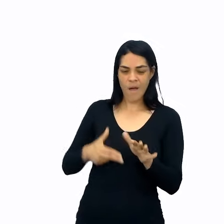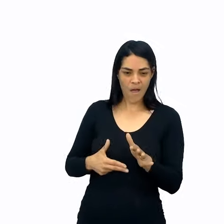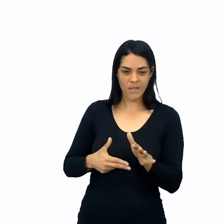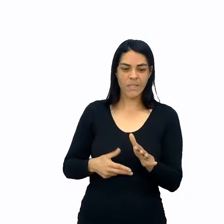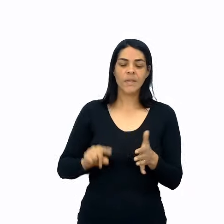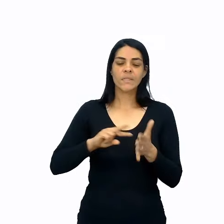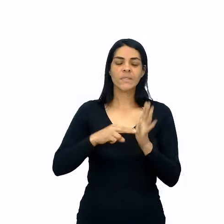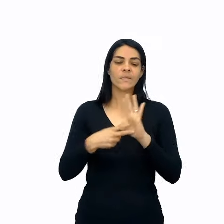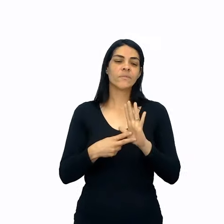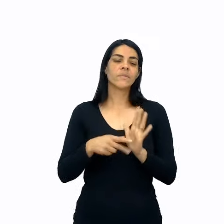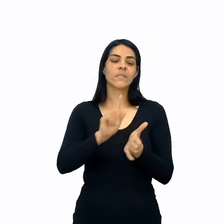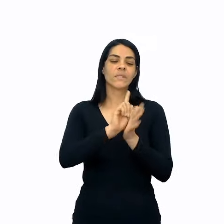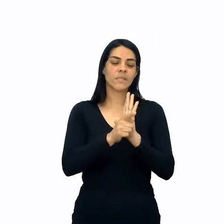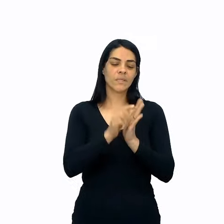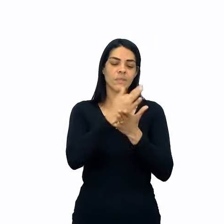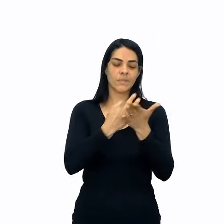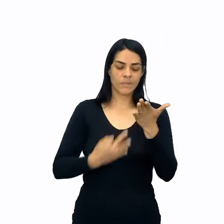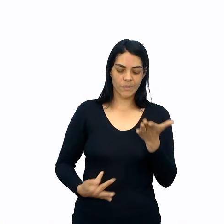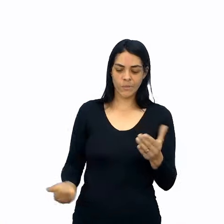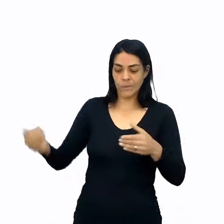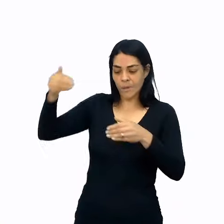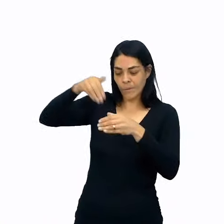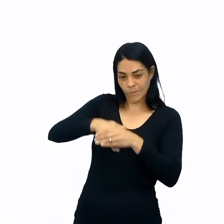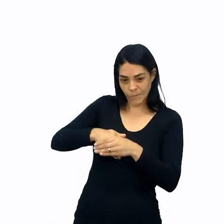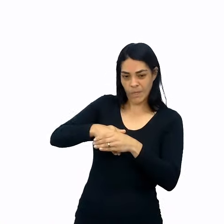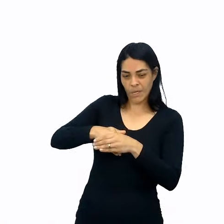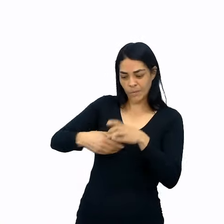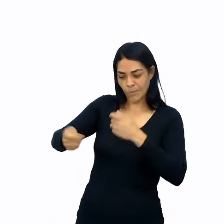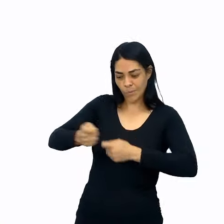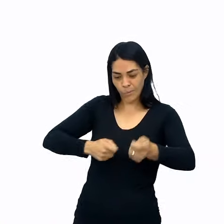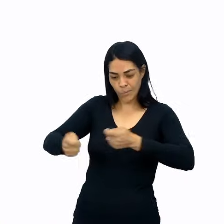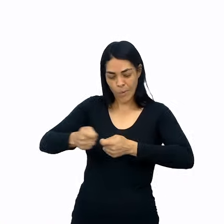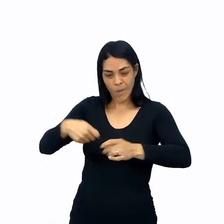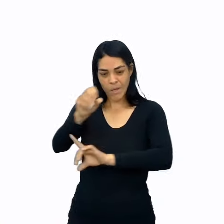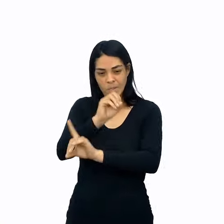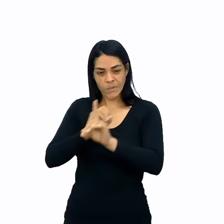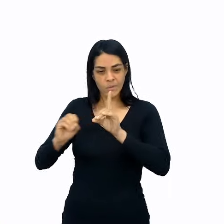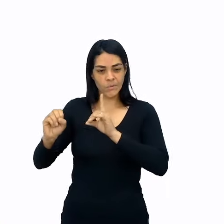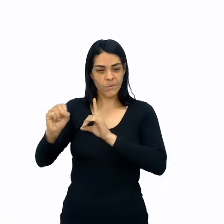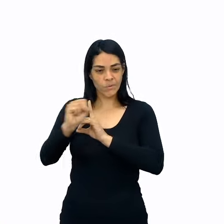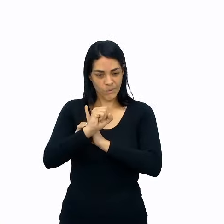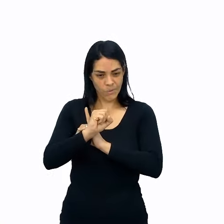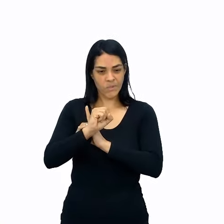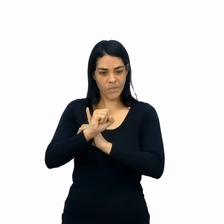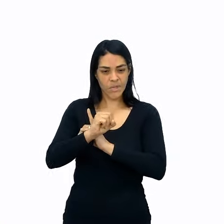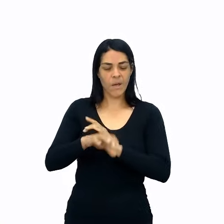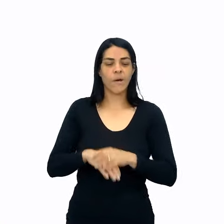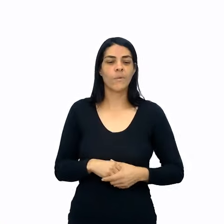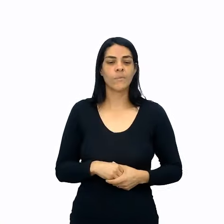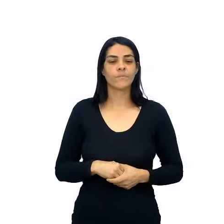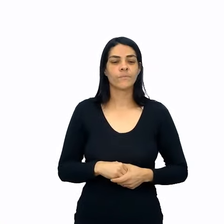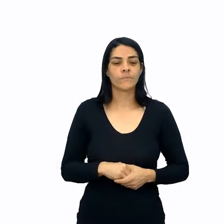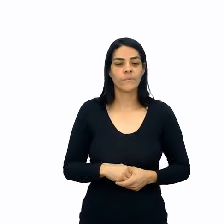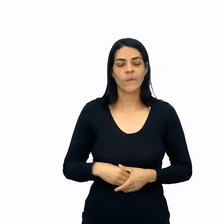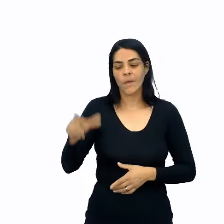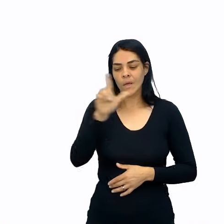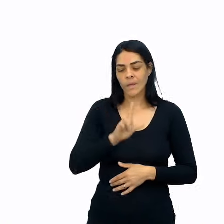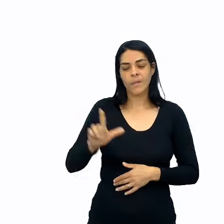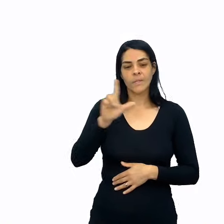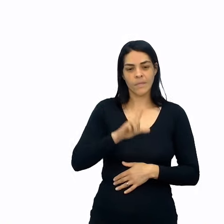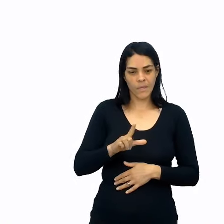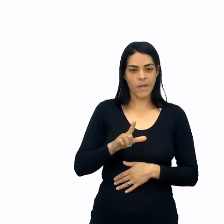textuais que estão inseridos dentro desse domínio social, cultural e literário, e também ficcional.